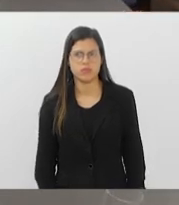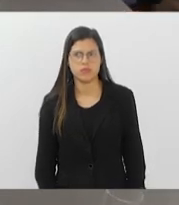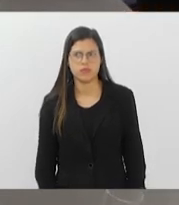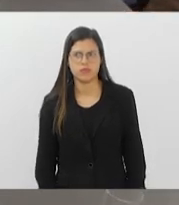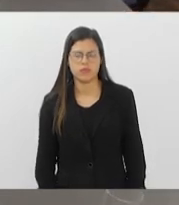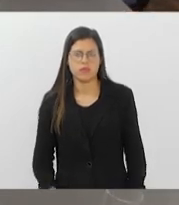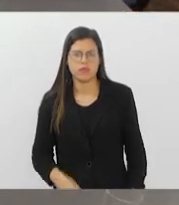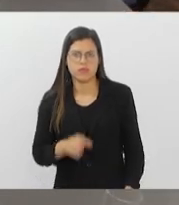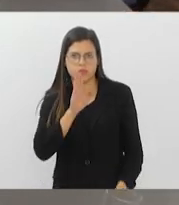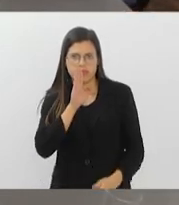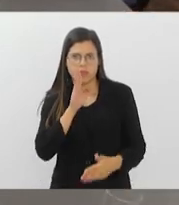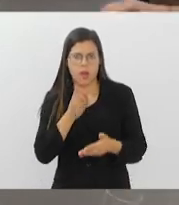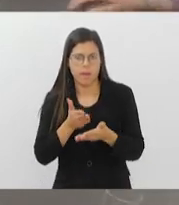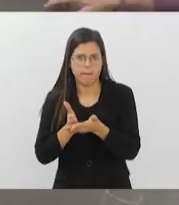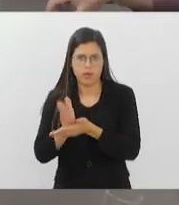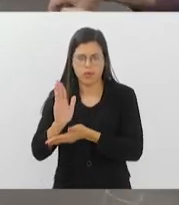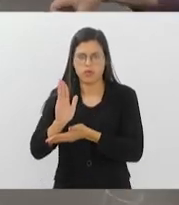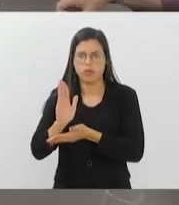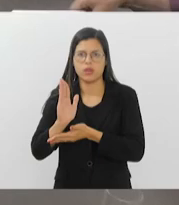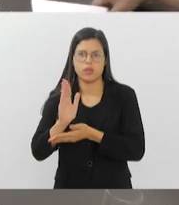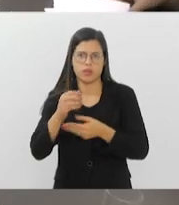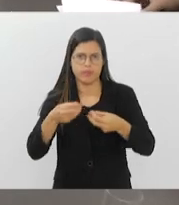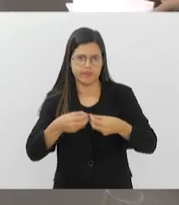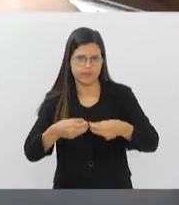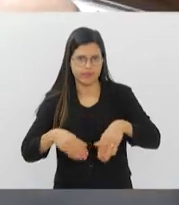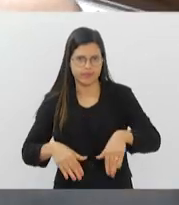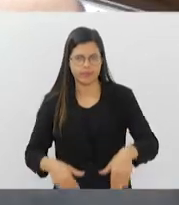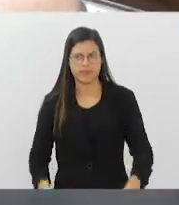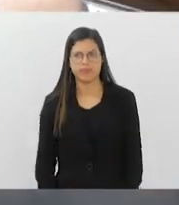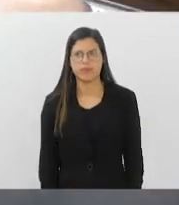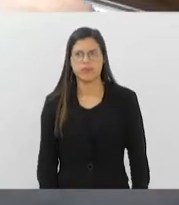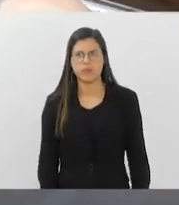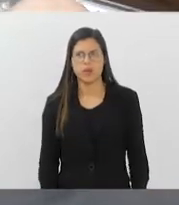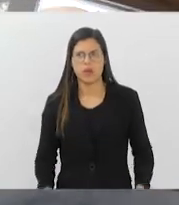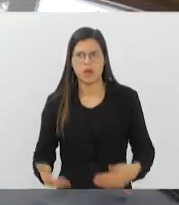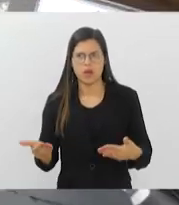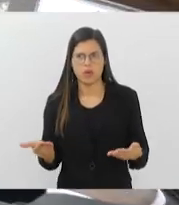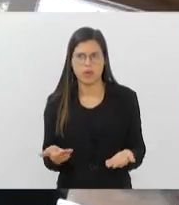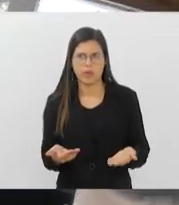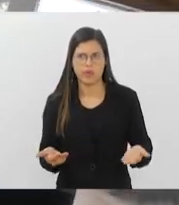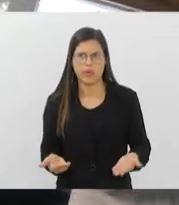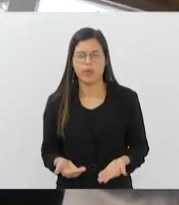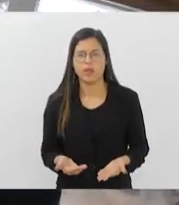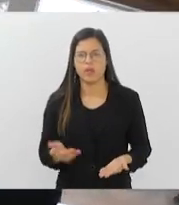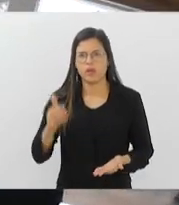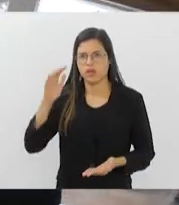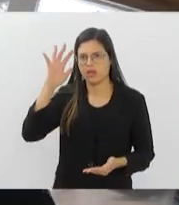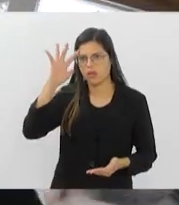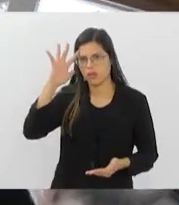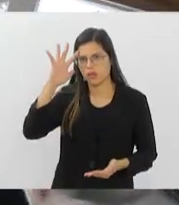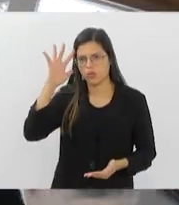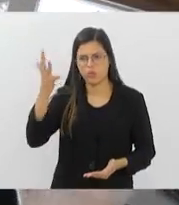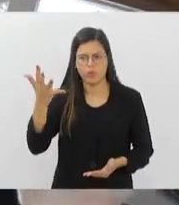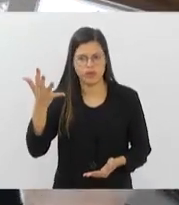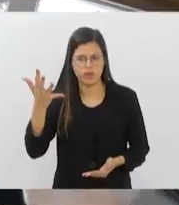Permaneçam como estão, aprovado a prejudicabilidade. Então, agora sim, resolvido, com o tempo